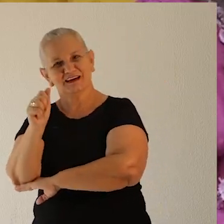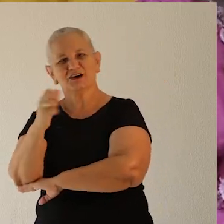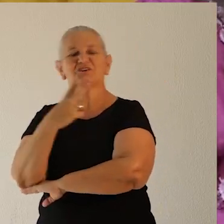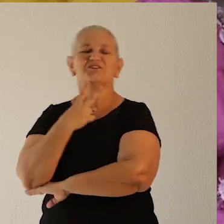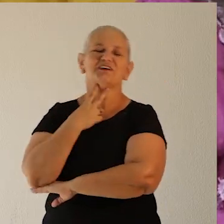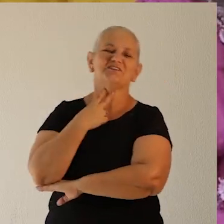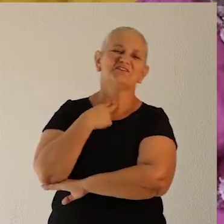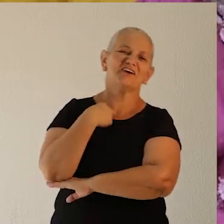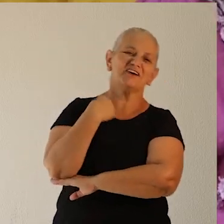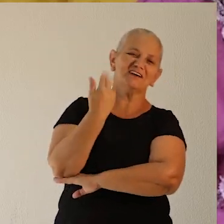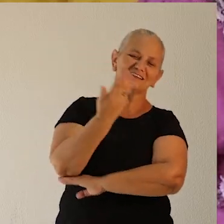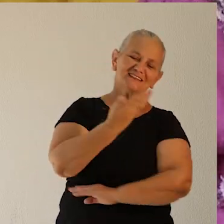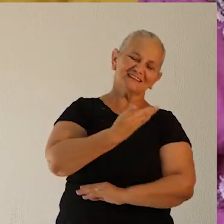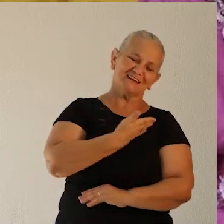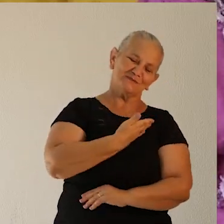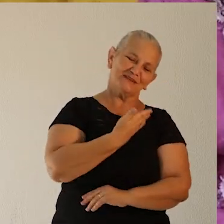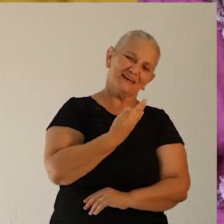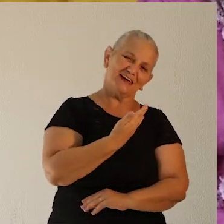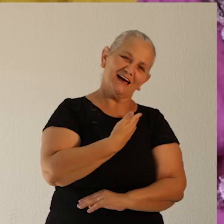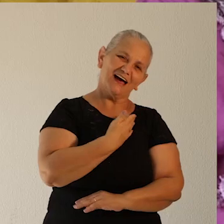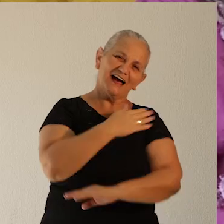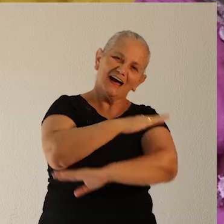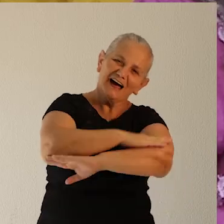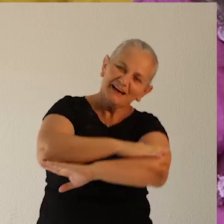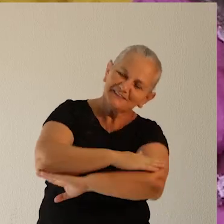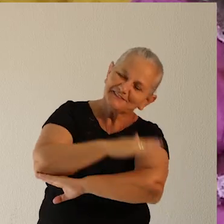voz de amizade.